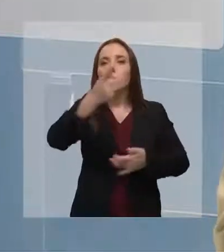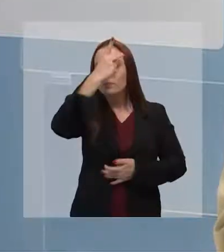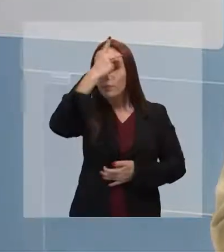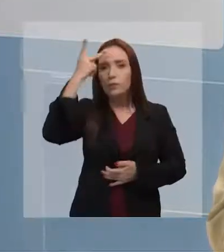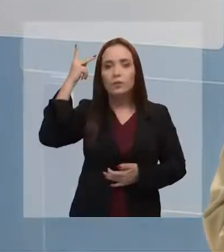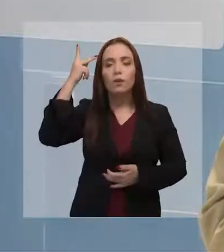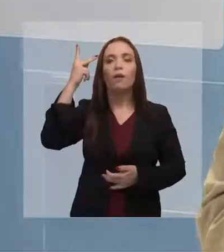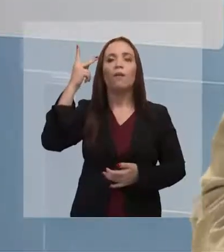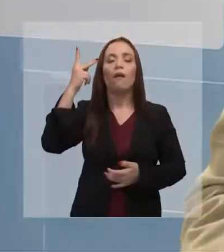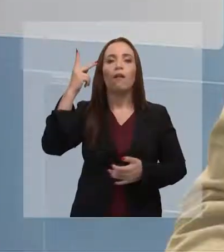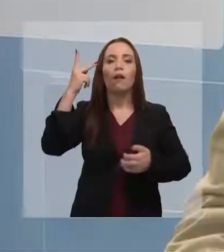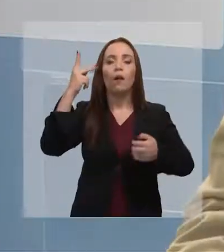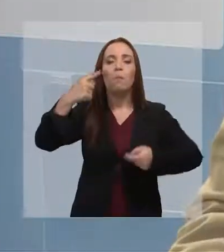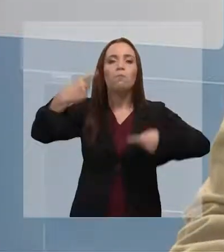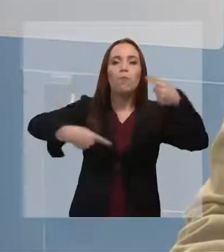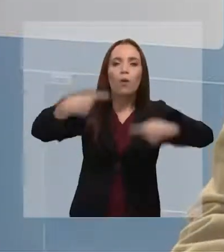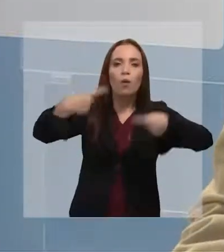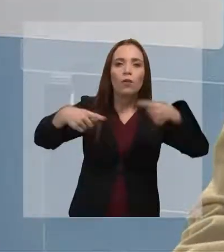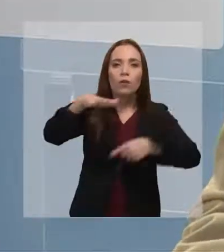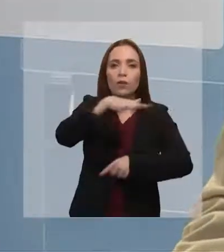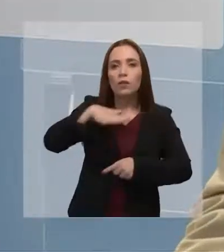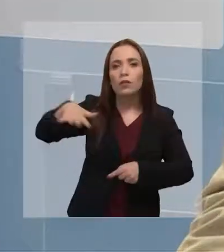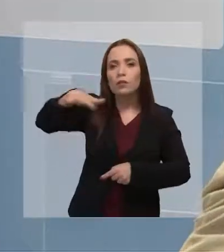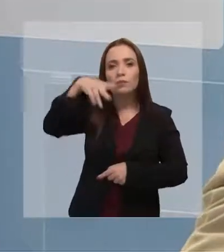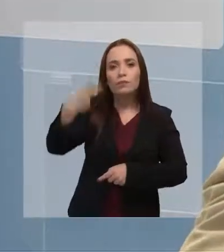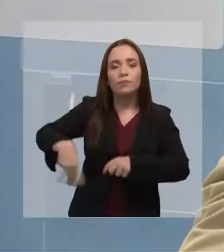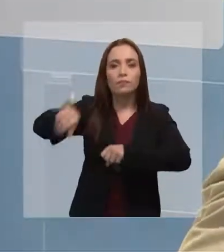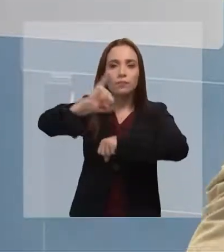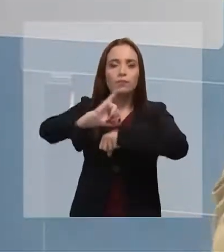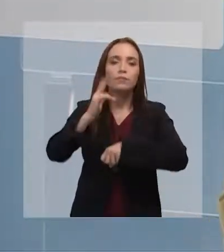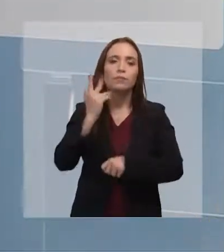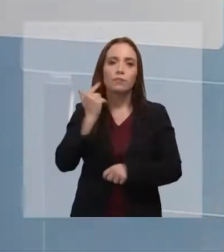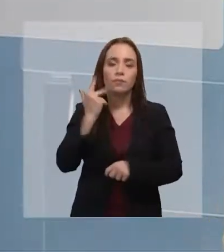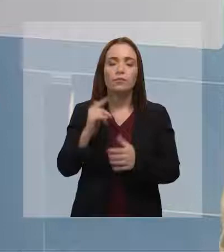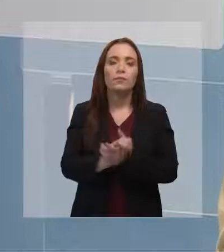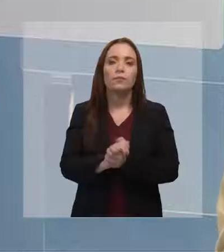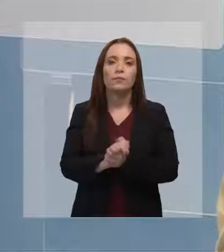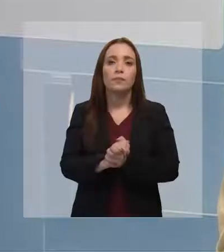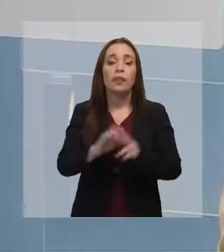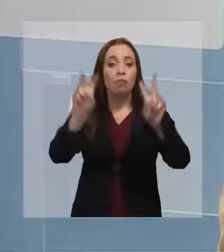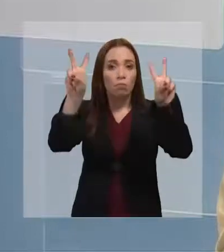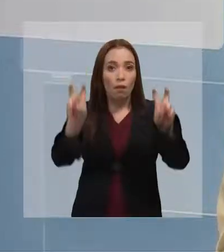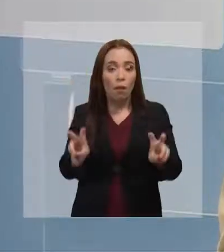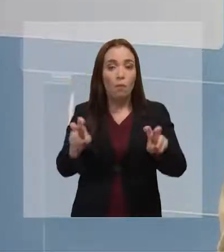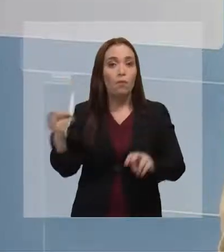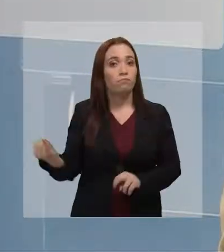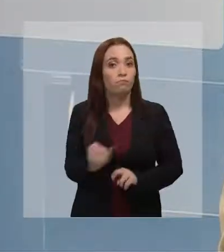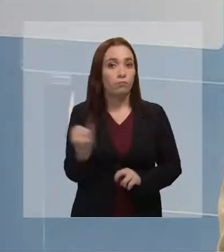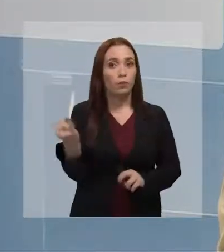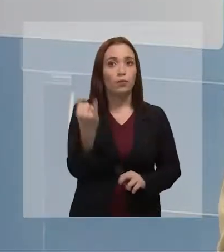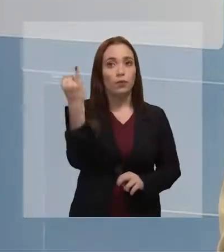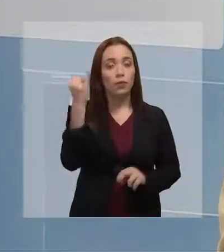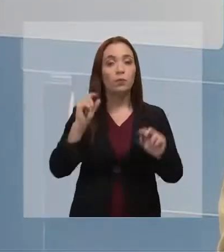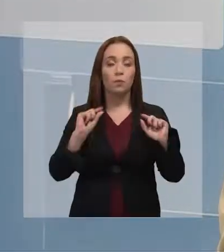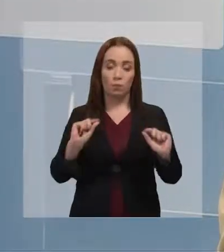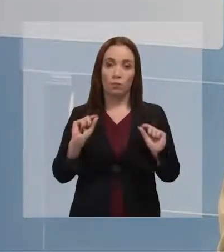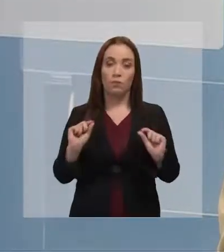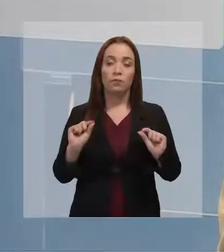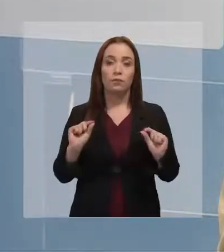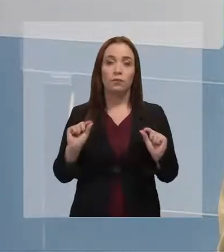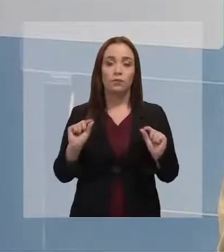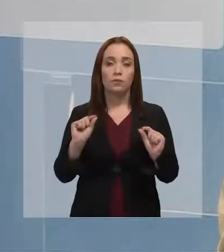da história atual, política do município de Fortaleza, do Ceará e do país, com temas relevantes para